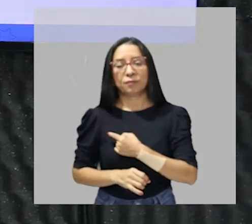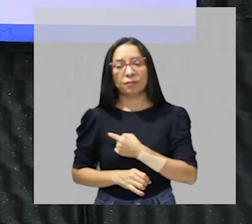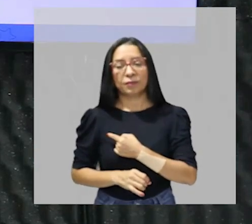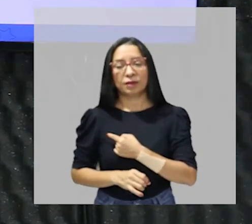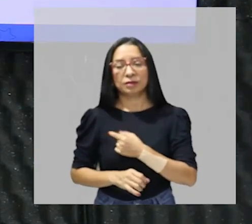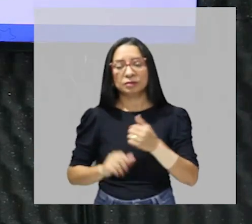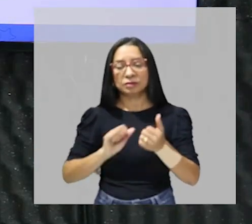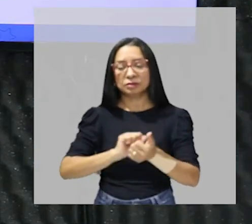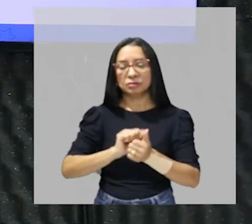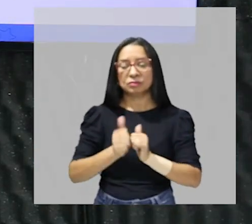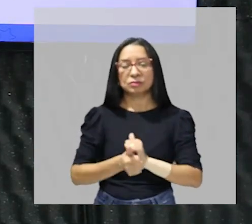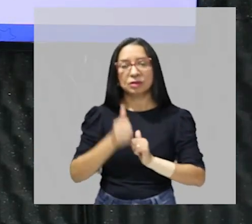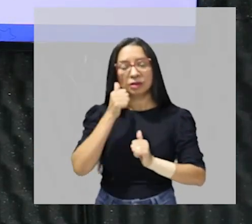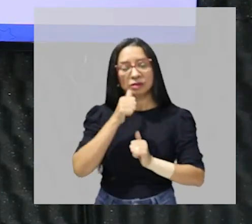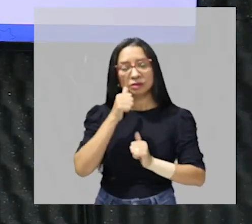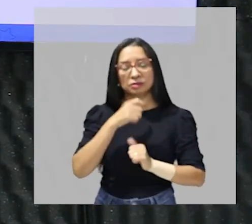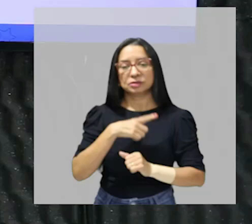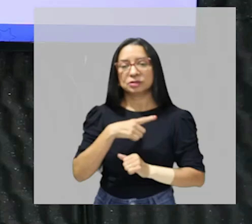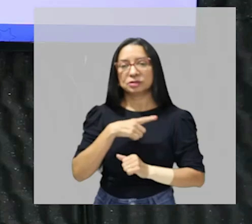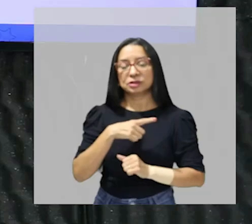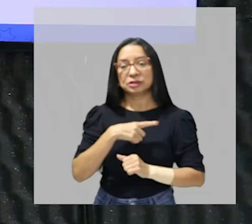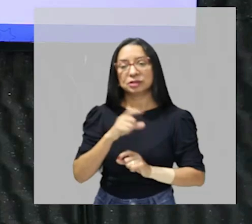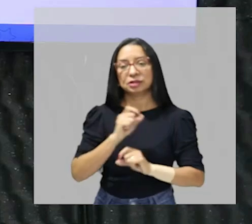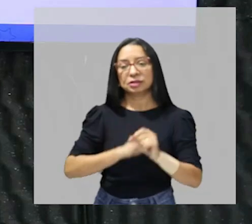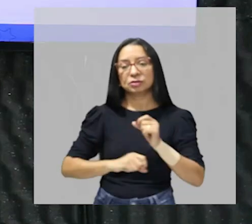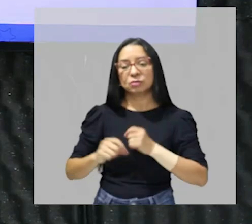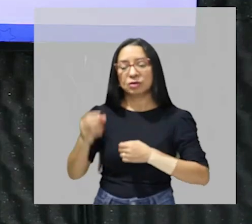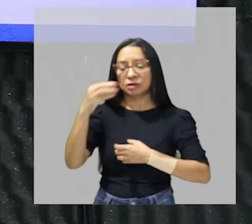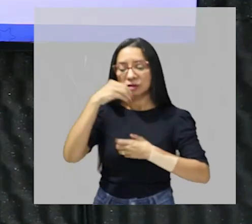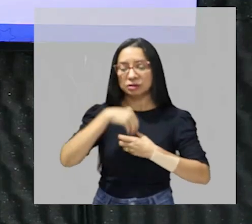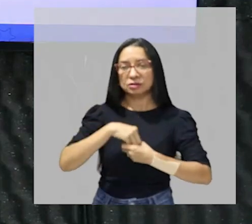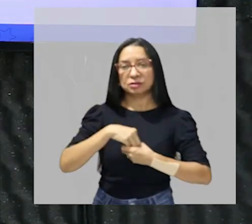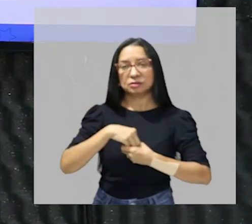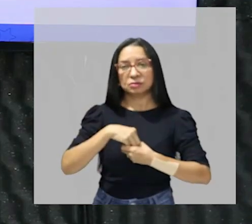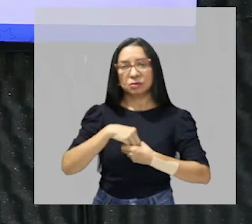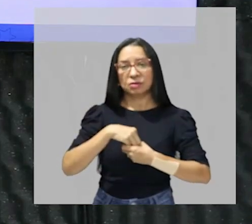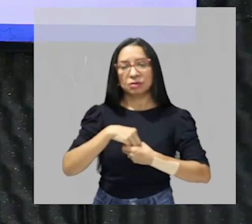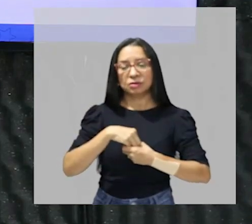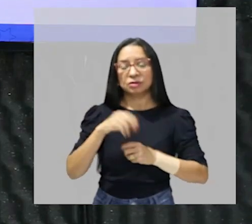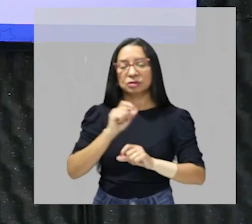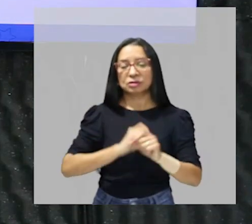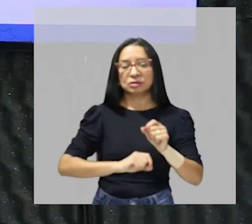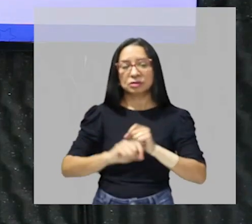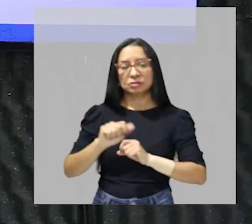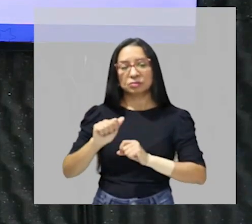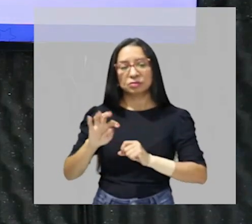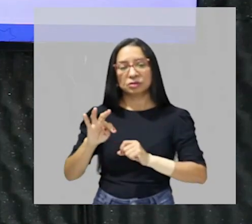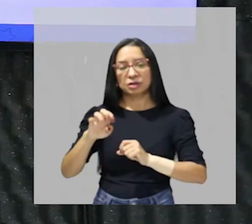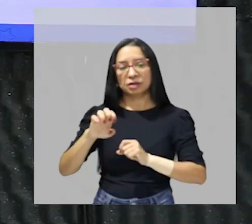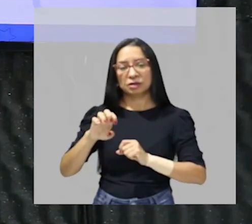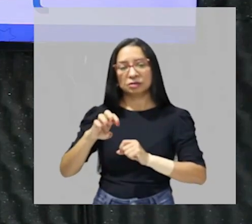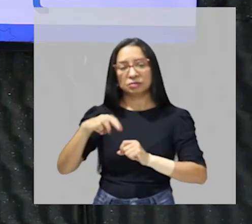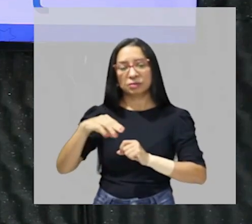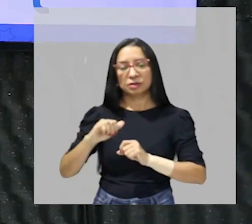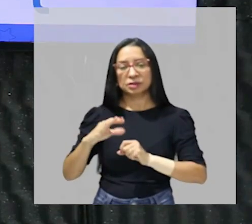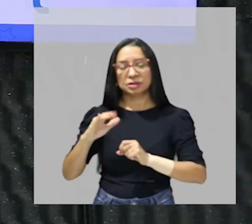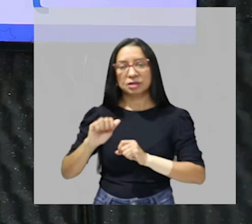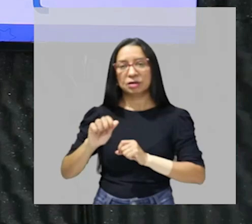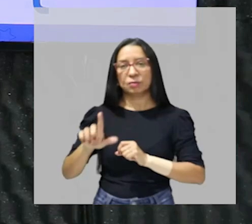atletas que tinham, na sua essência, que eram atletas ali de artes marciais. Certo?